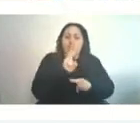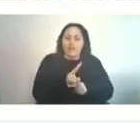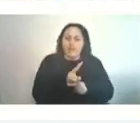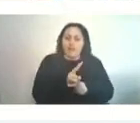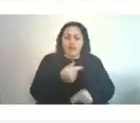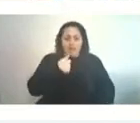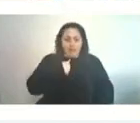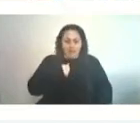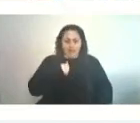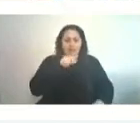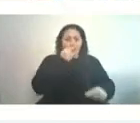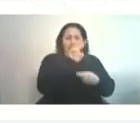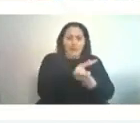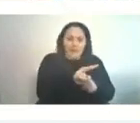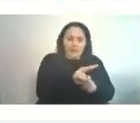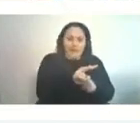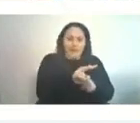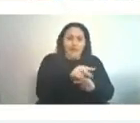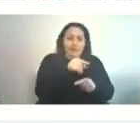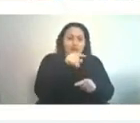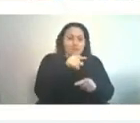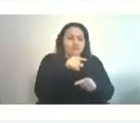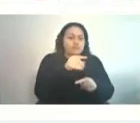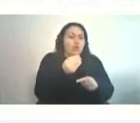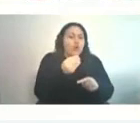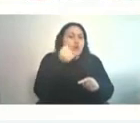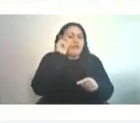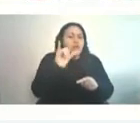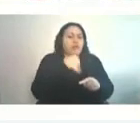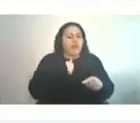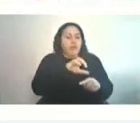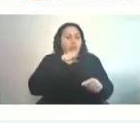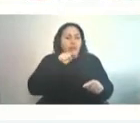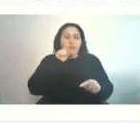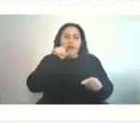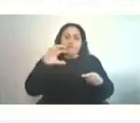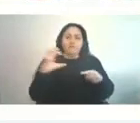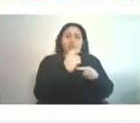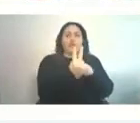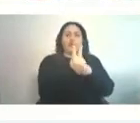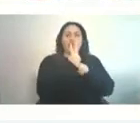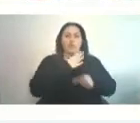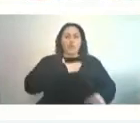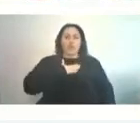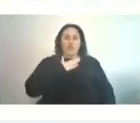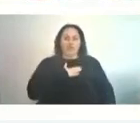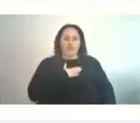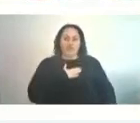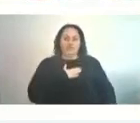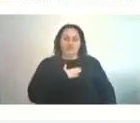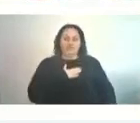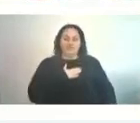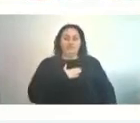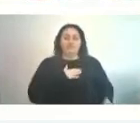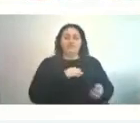cuida, né? De cuidar de quem cuida. Que acabou remetendo a gente a construir isso, né? E isso agora está se